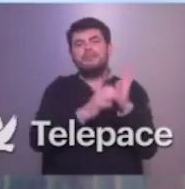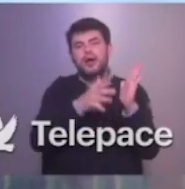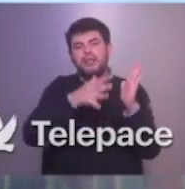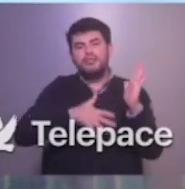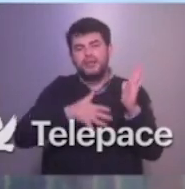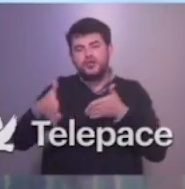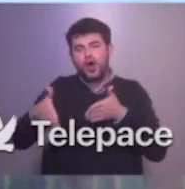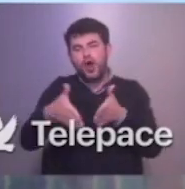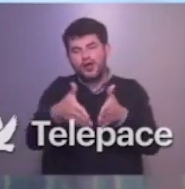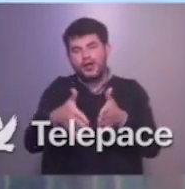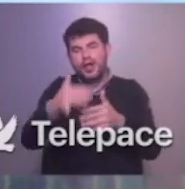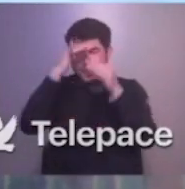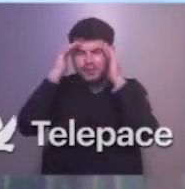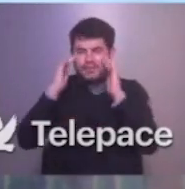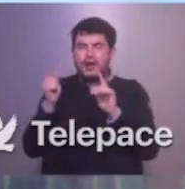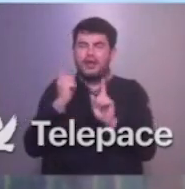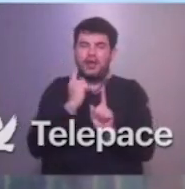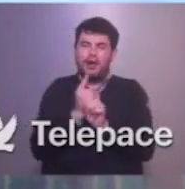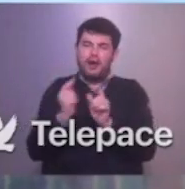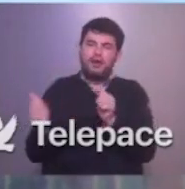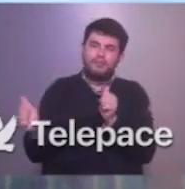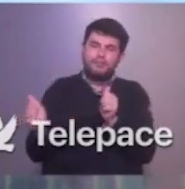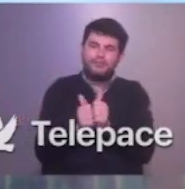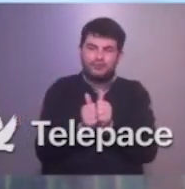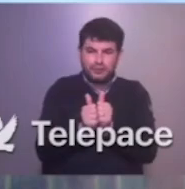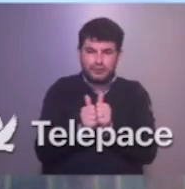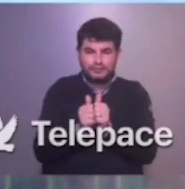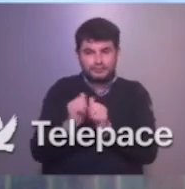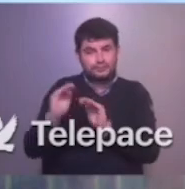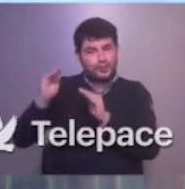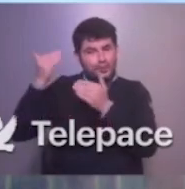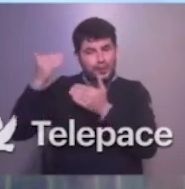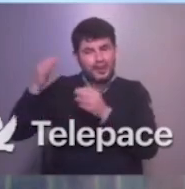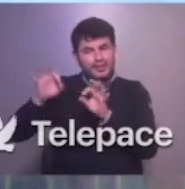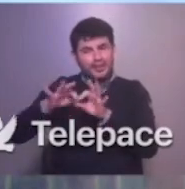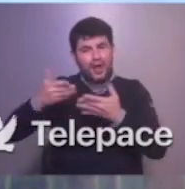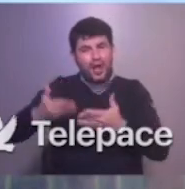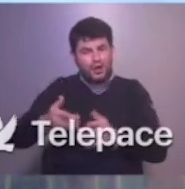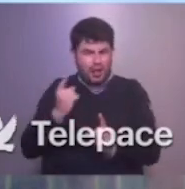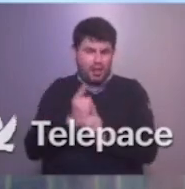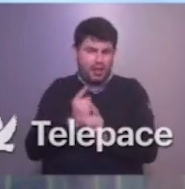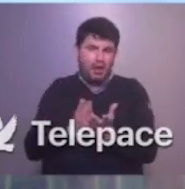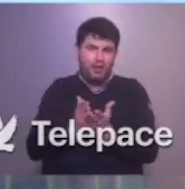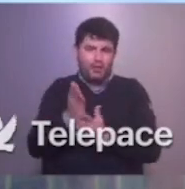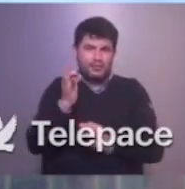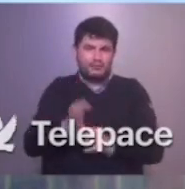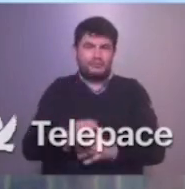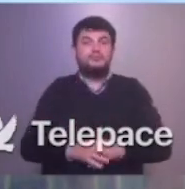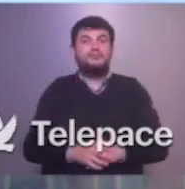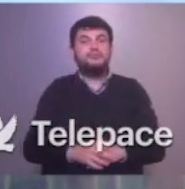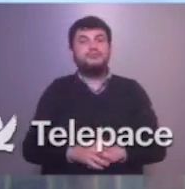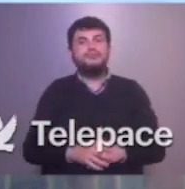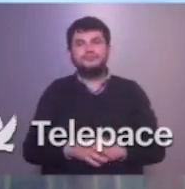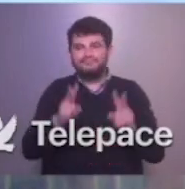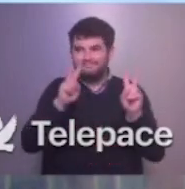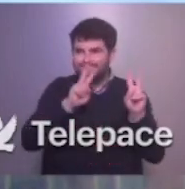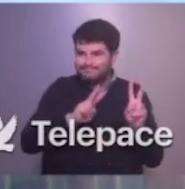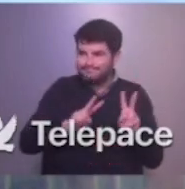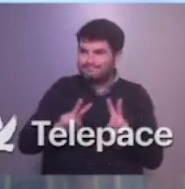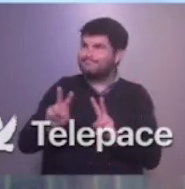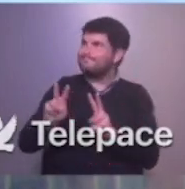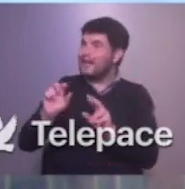e Maria acompanha no princípio, como agora continua a fazê-lo. Voltamos-nos